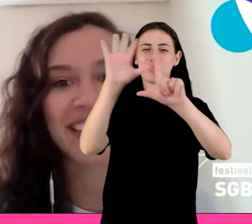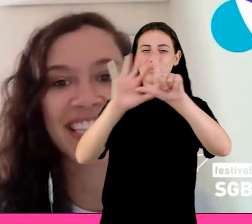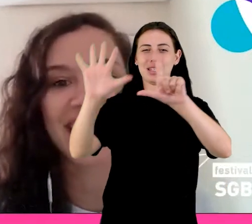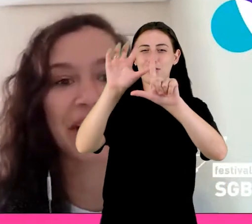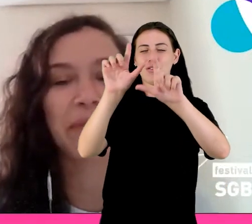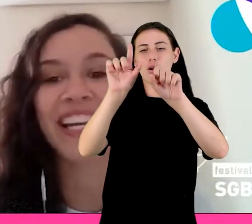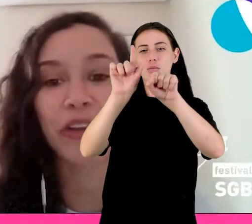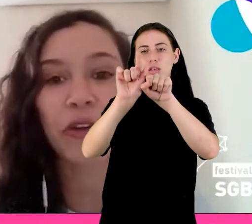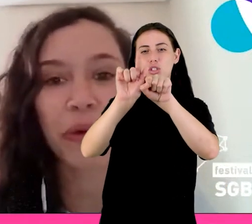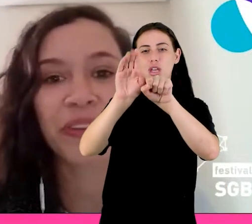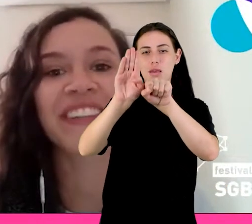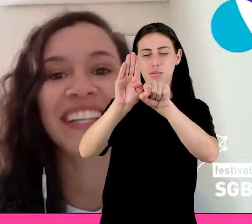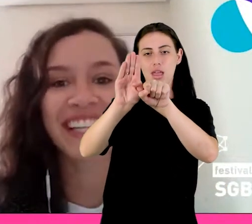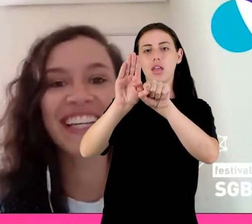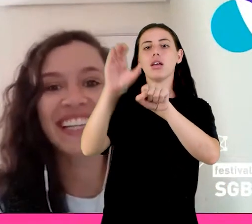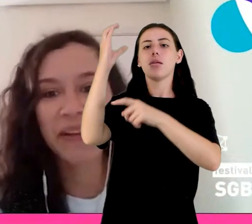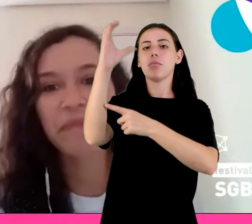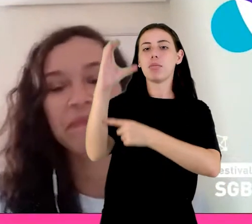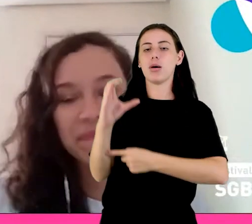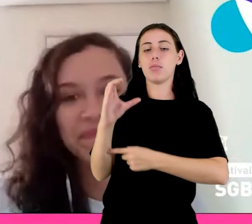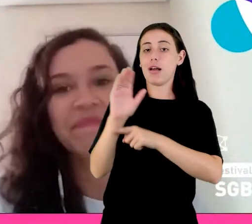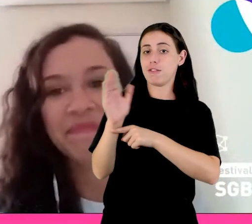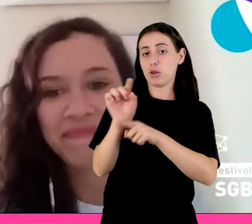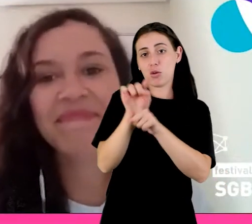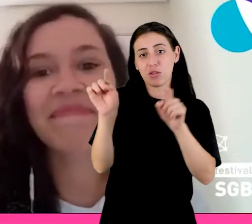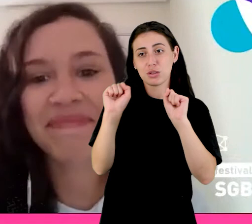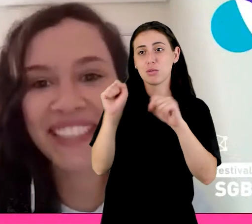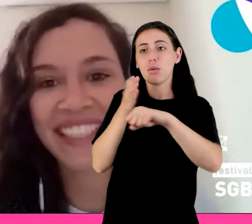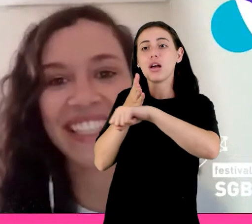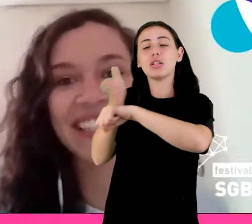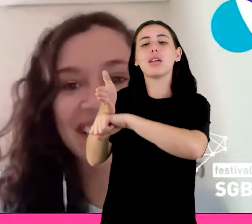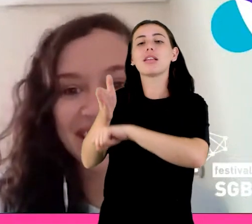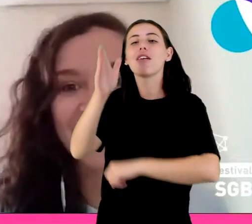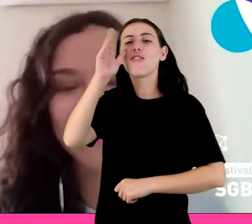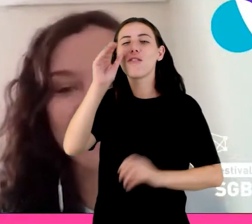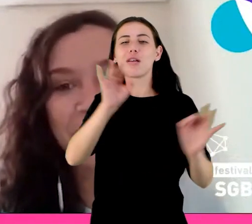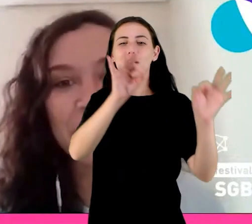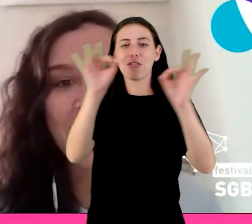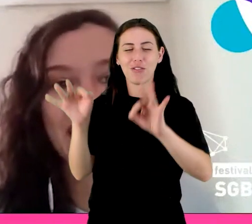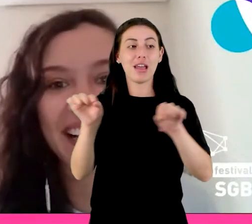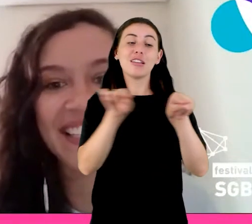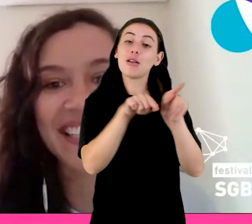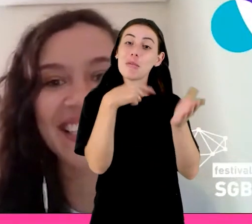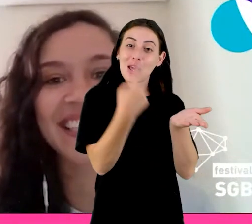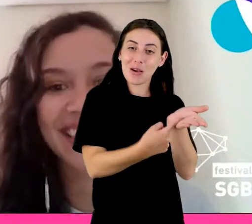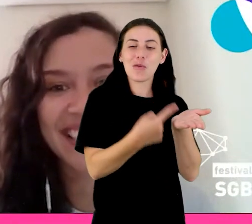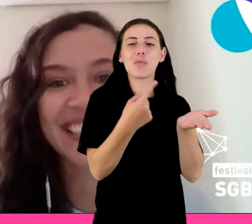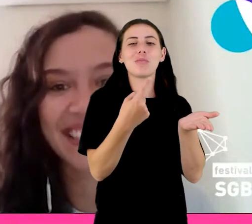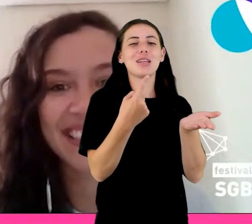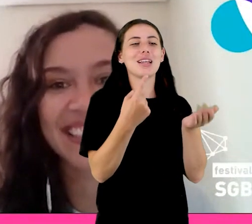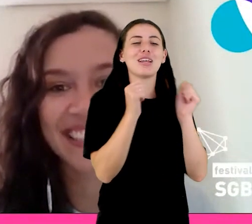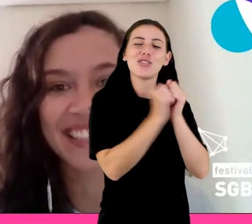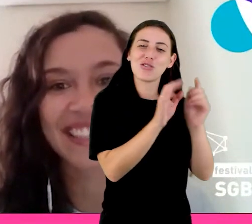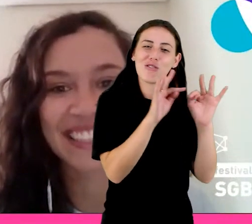que vocês acharem. Marquem todo mundo. Depois marca uma sessão com os amigos, com a família, com quem quiser. Vamos Pega espalhar lá, se inscreve,